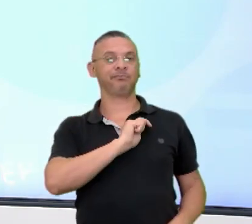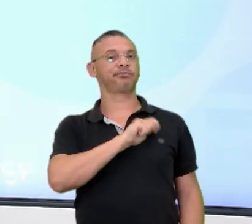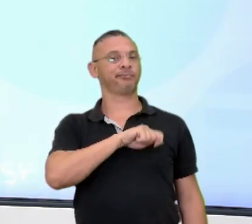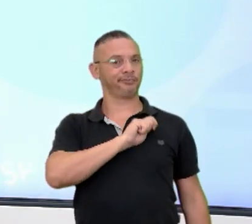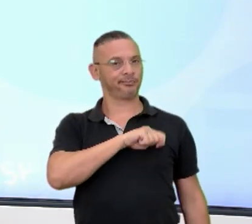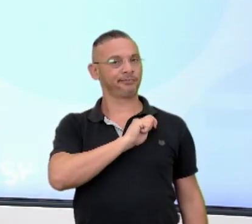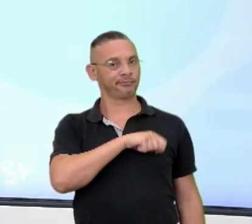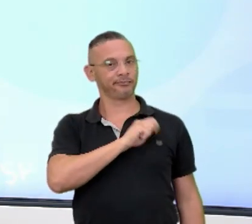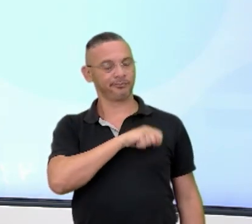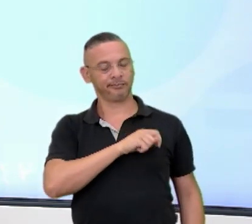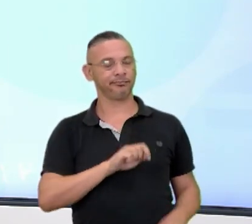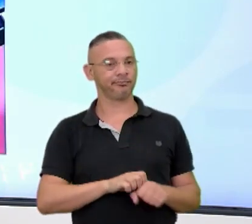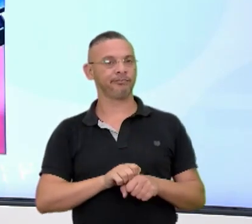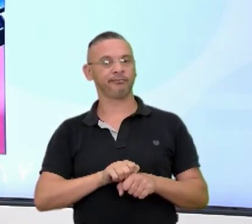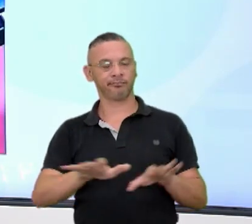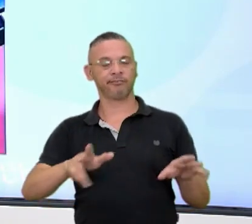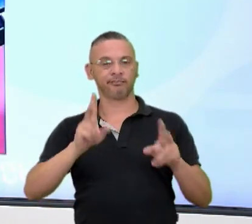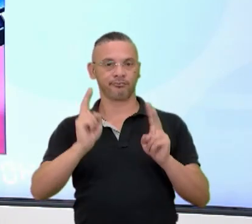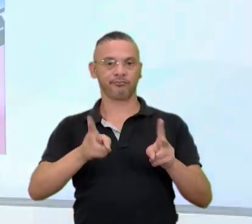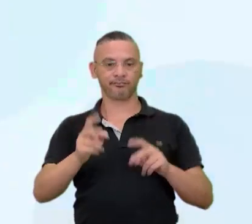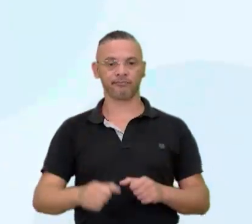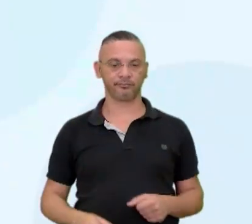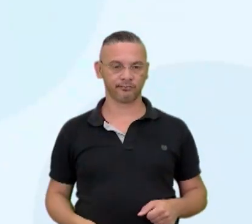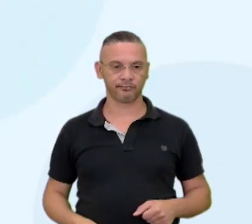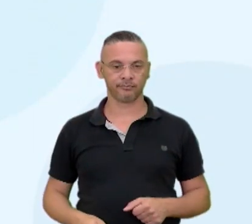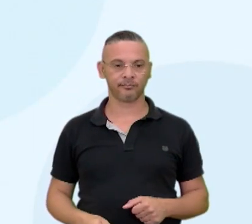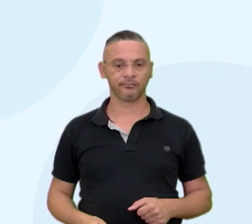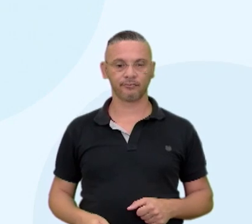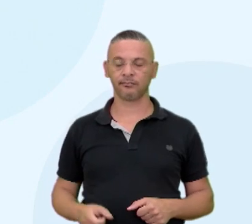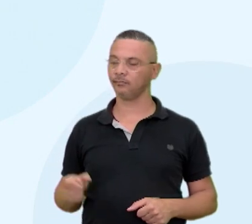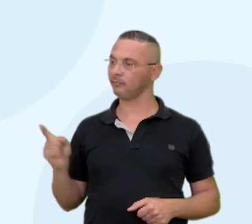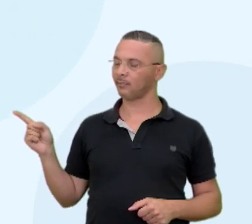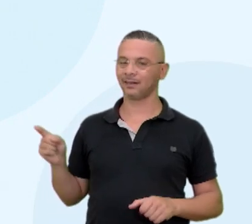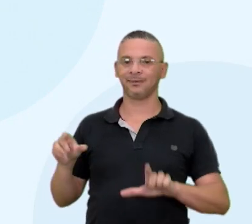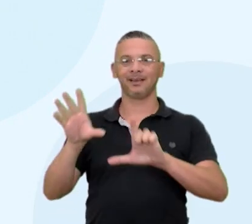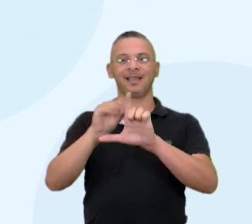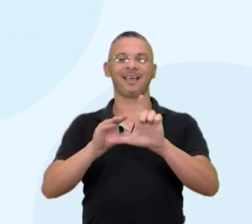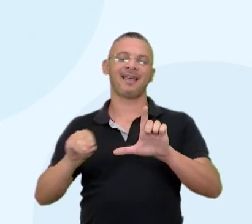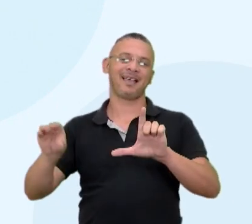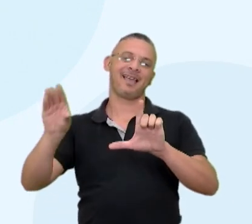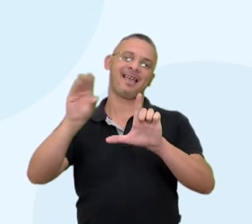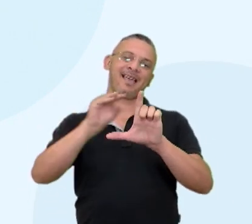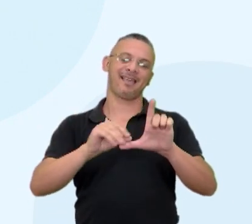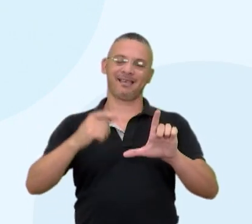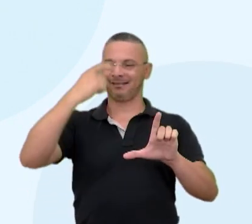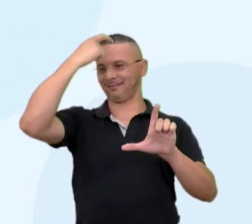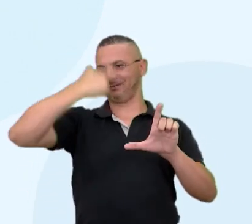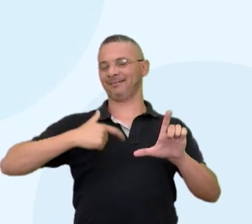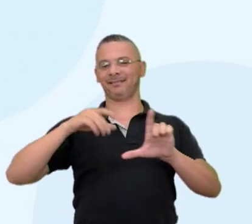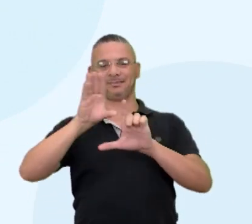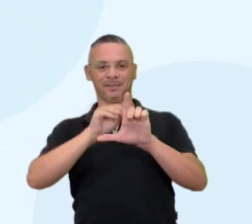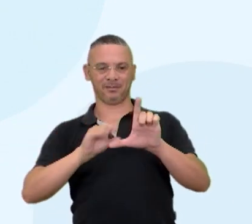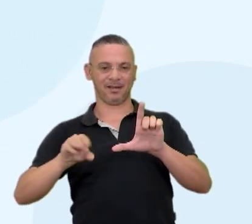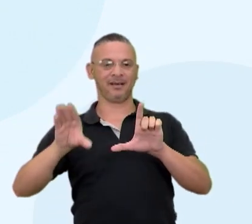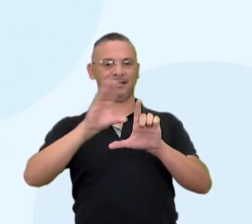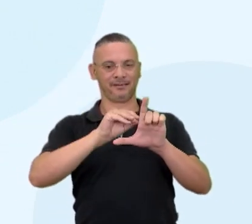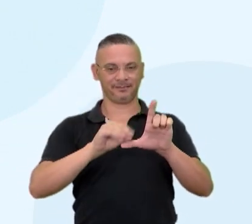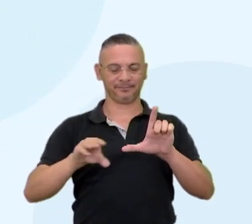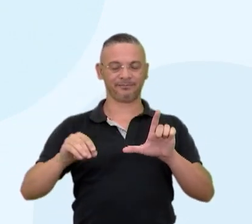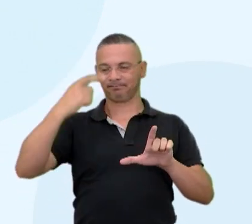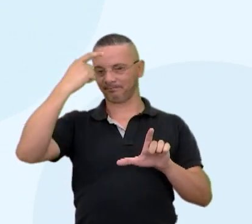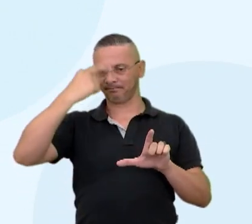um repórter que vai fazer uma reportagem sobre cinema, mas na verdade o filme às vezes é tão ruim, é muito